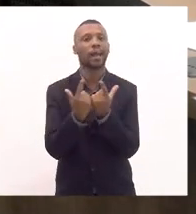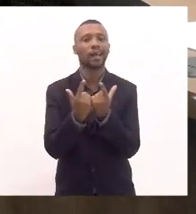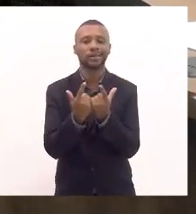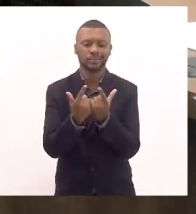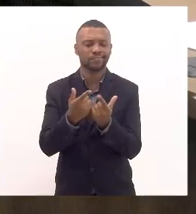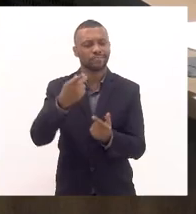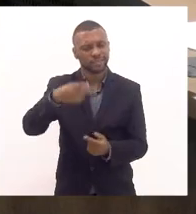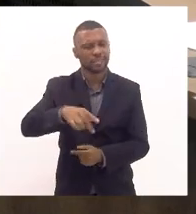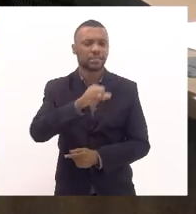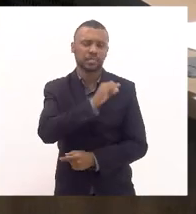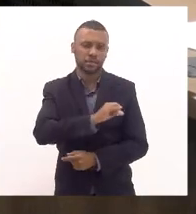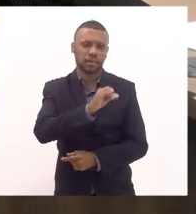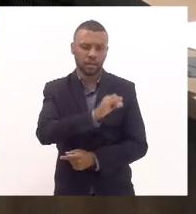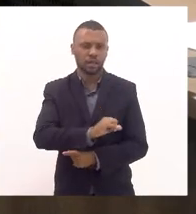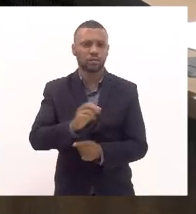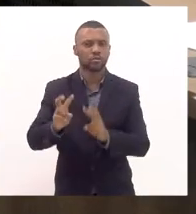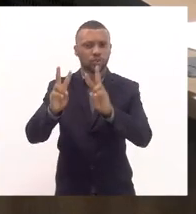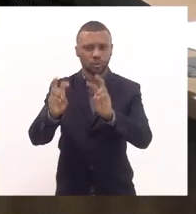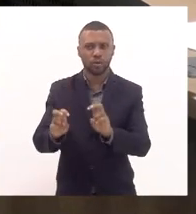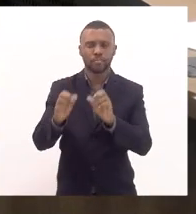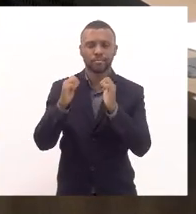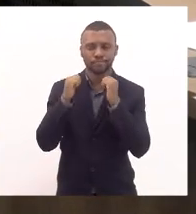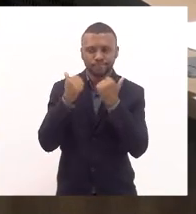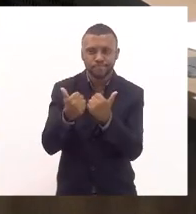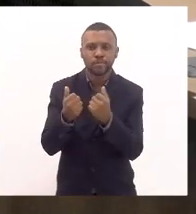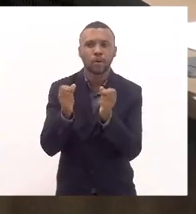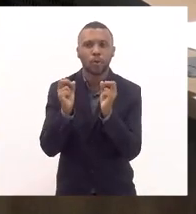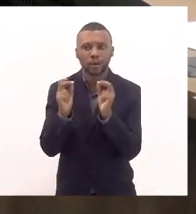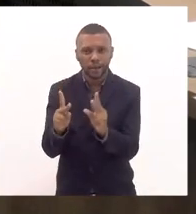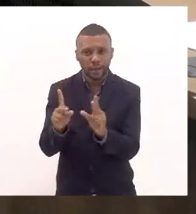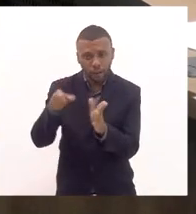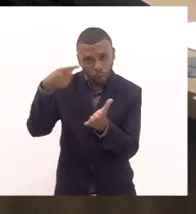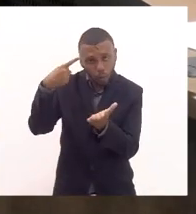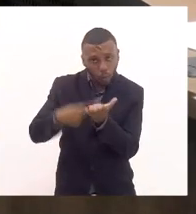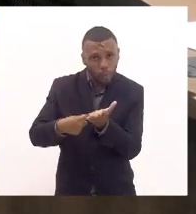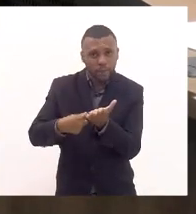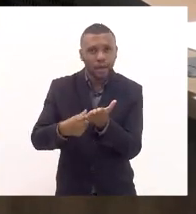Fluminense com relação a isso tá bom gente fechado